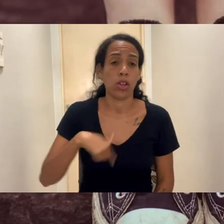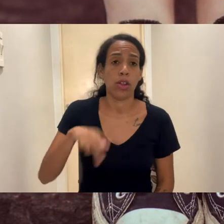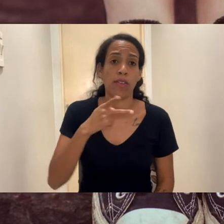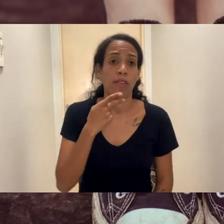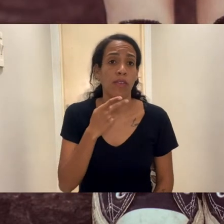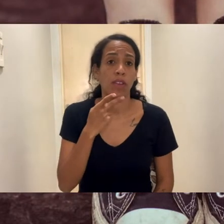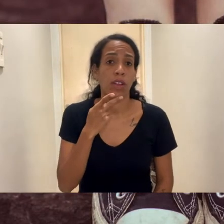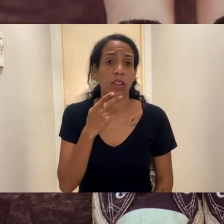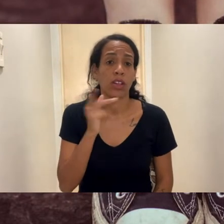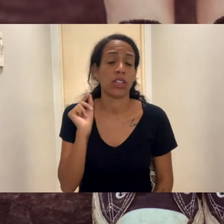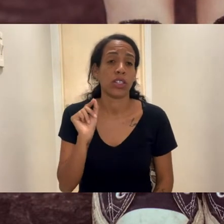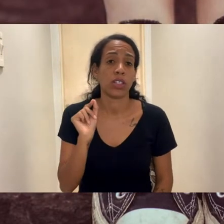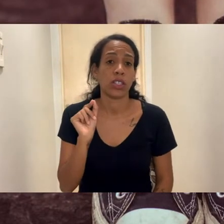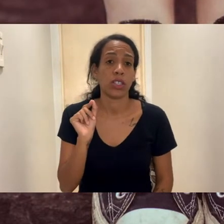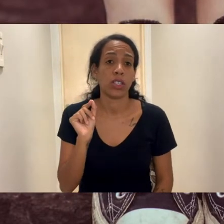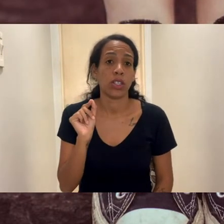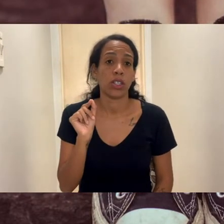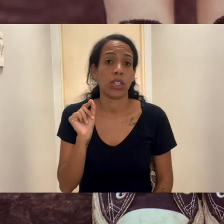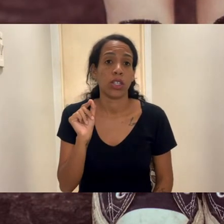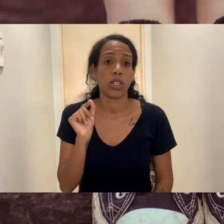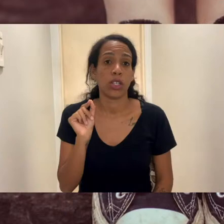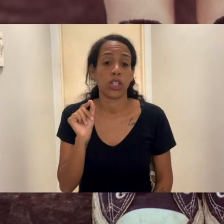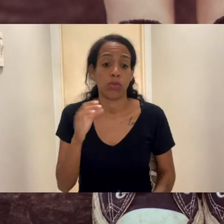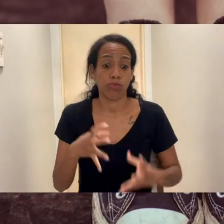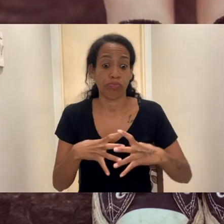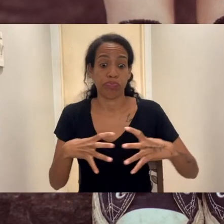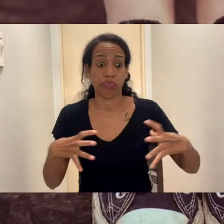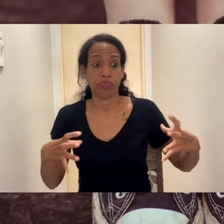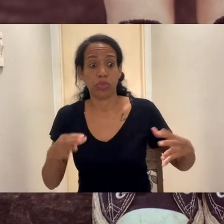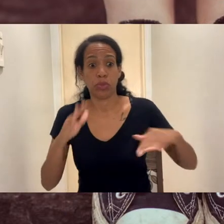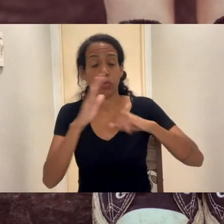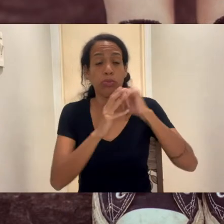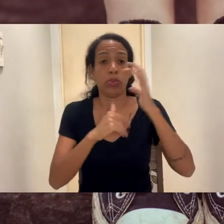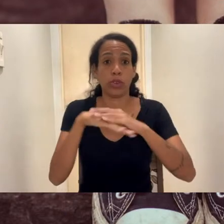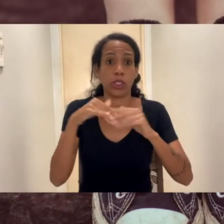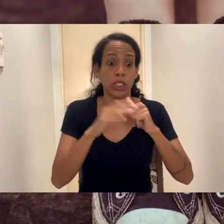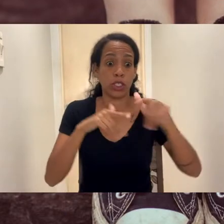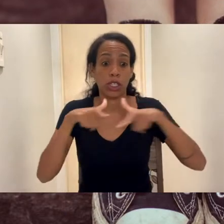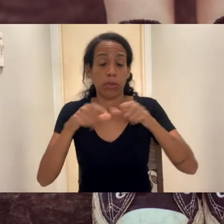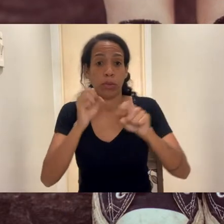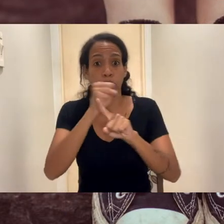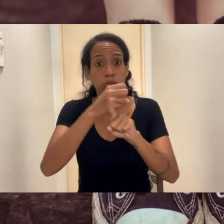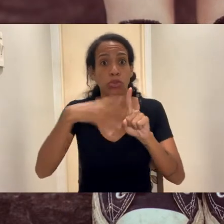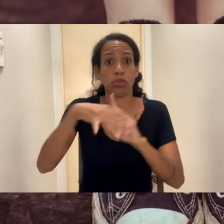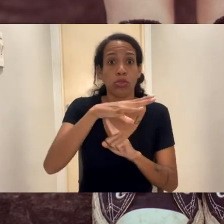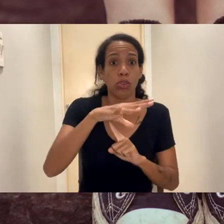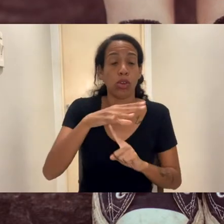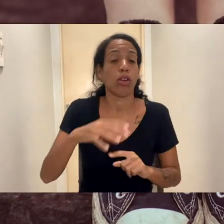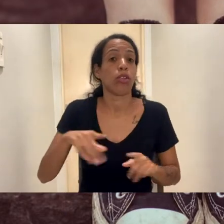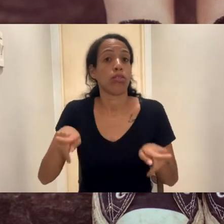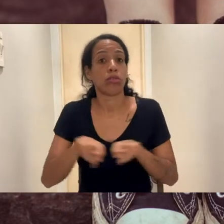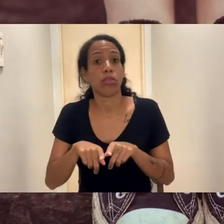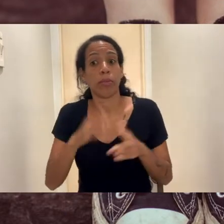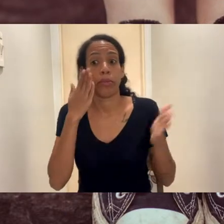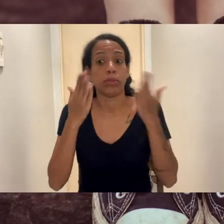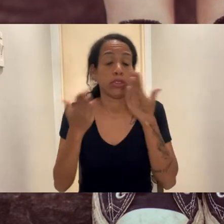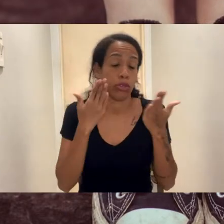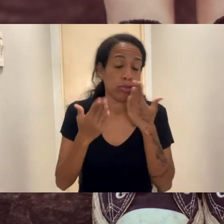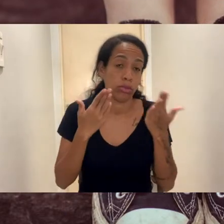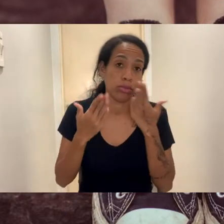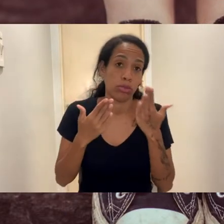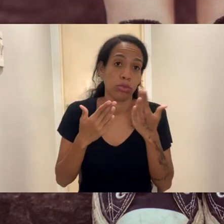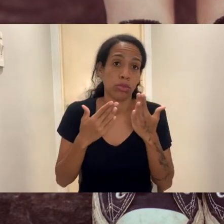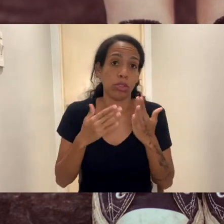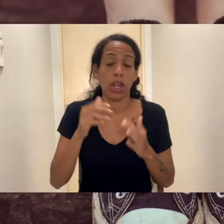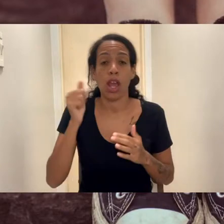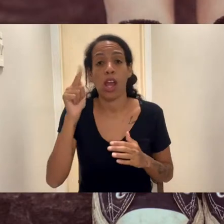né, dessa completude do profissional de serviço social, do profissional da psicologia, né, dos